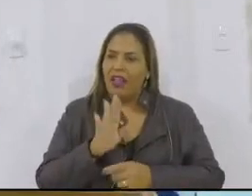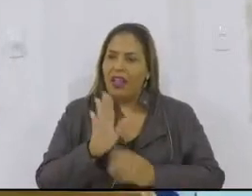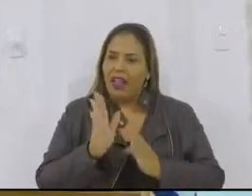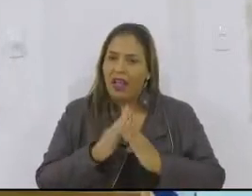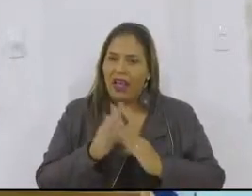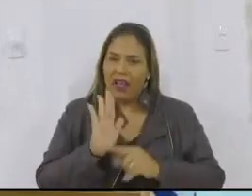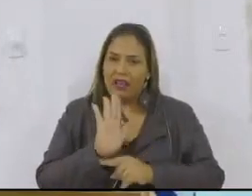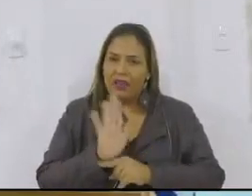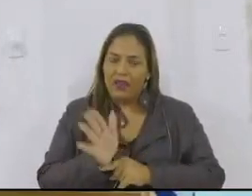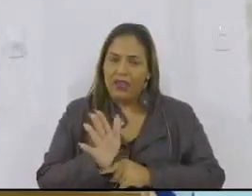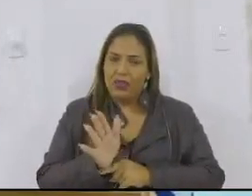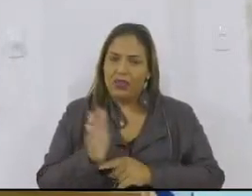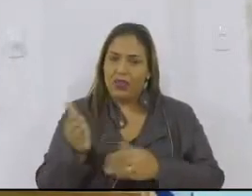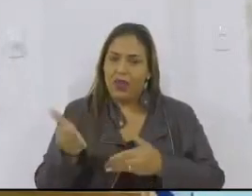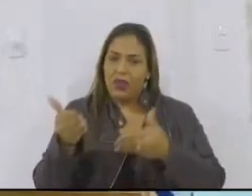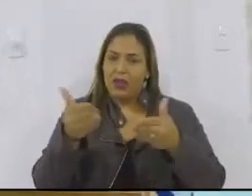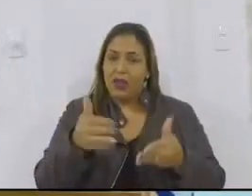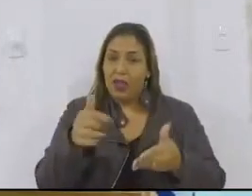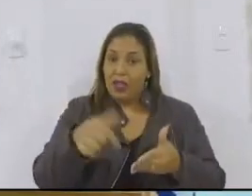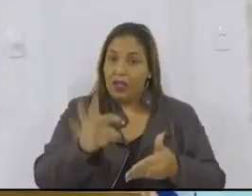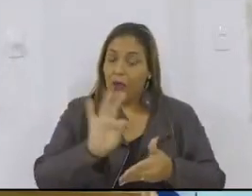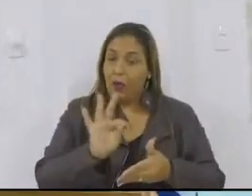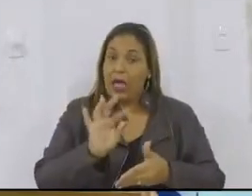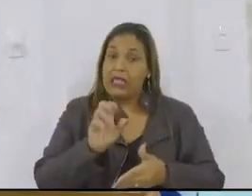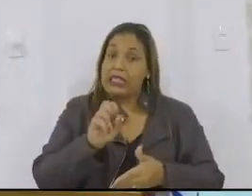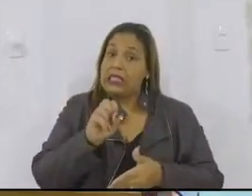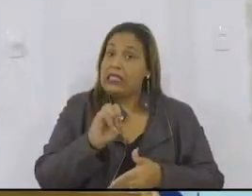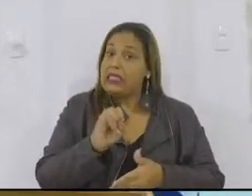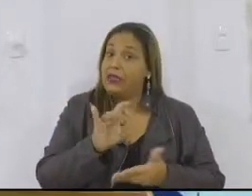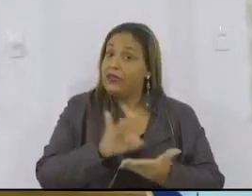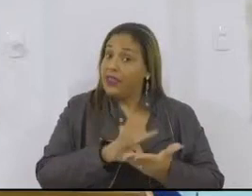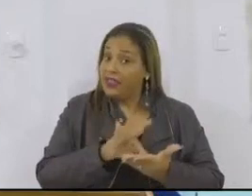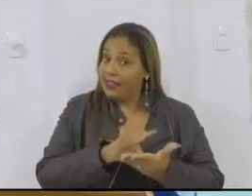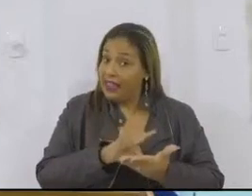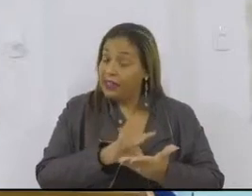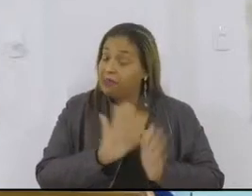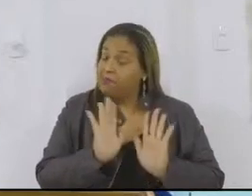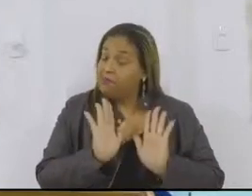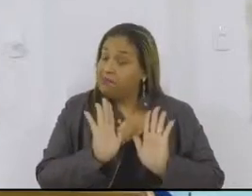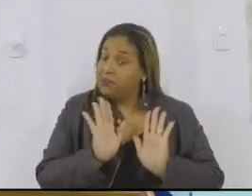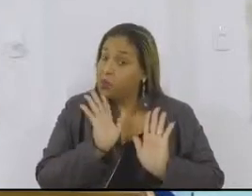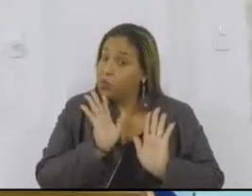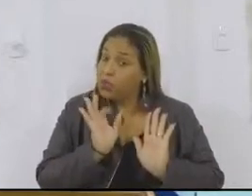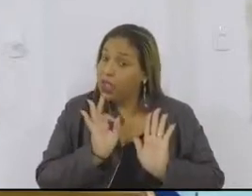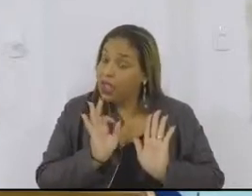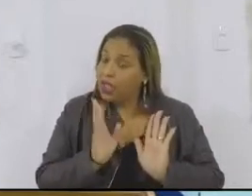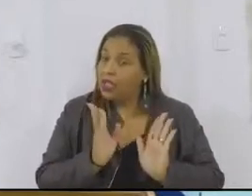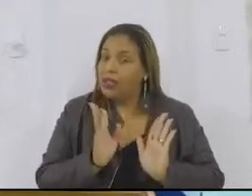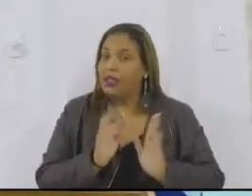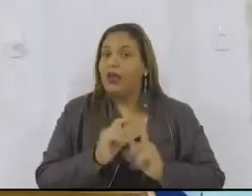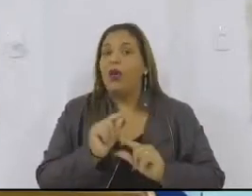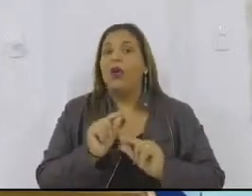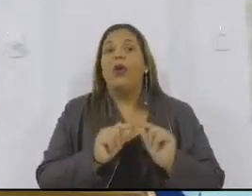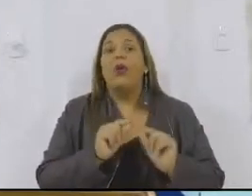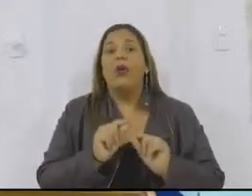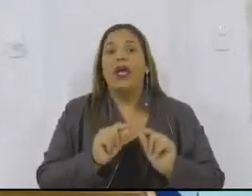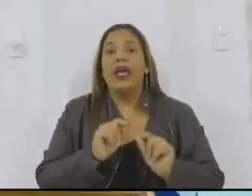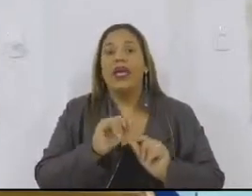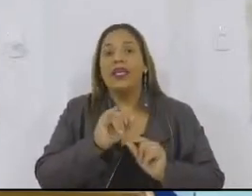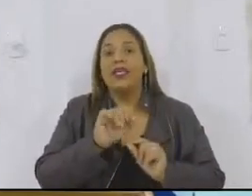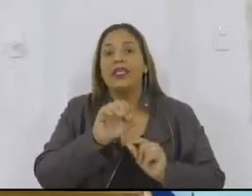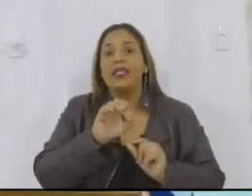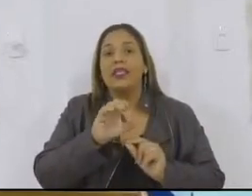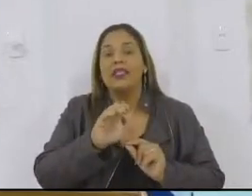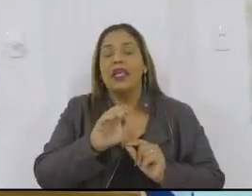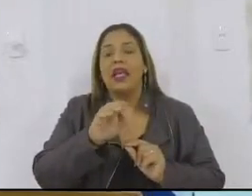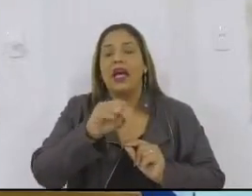Tanguá. Se realmente for verdade, que eu acho que é, isso já é fruto do ICMS, que